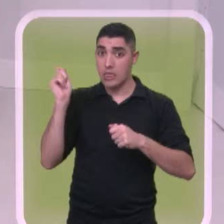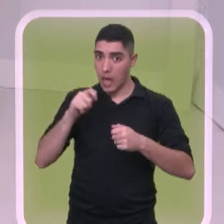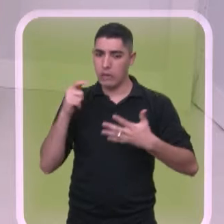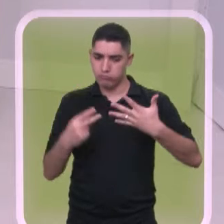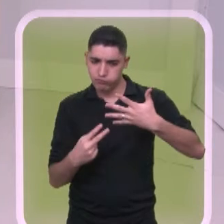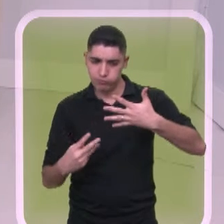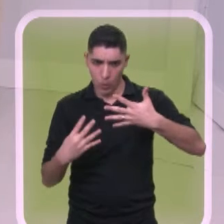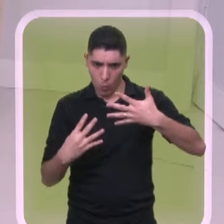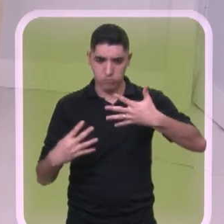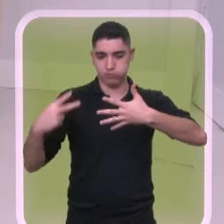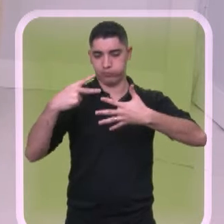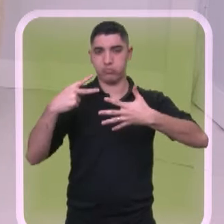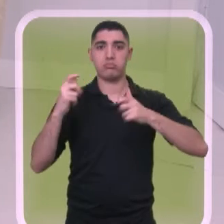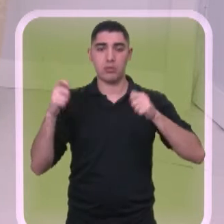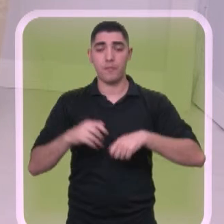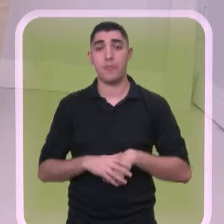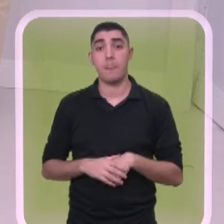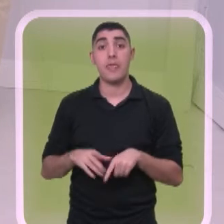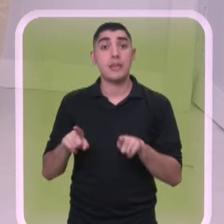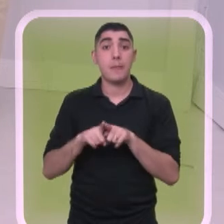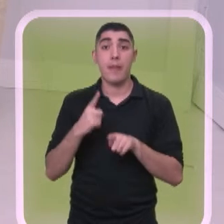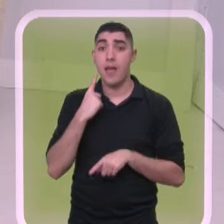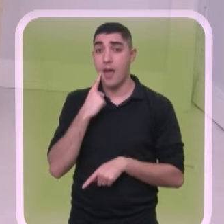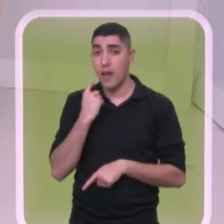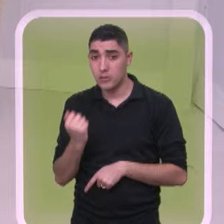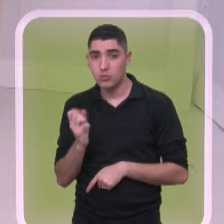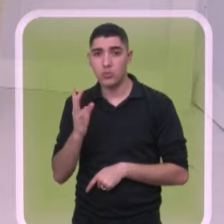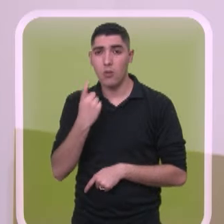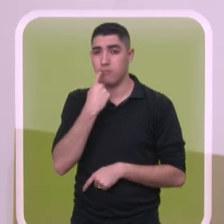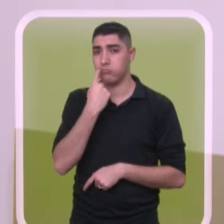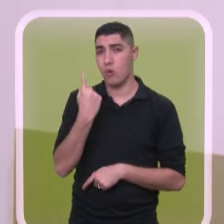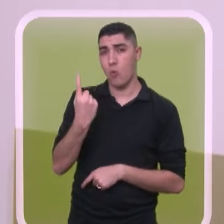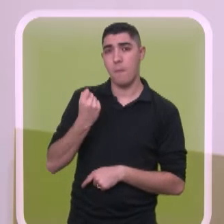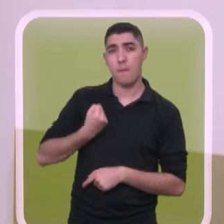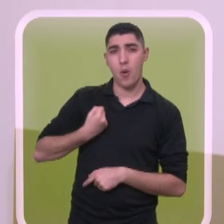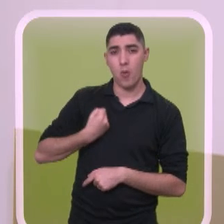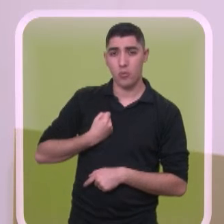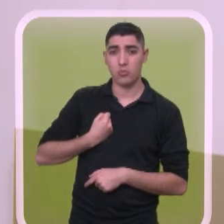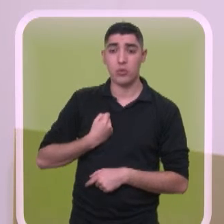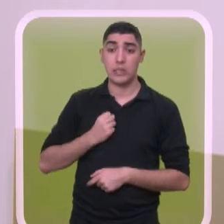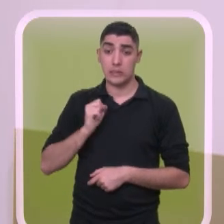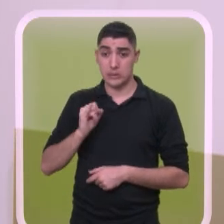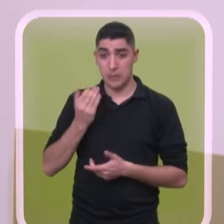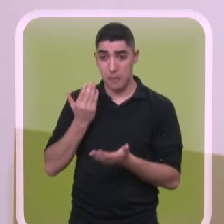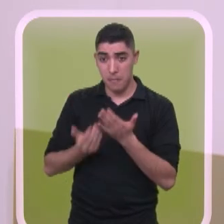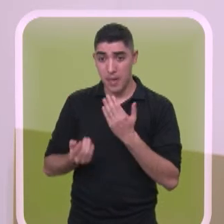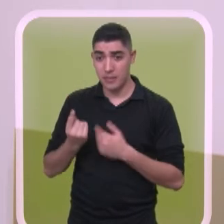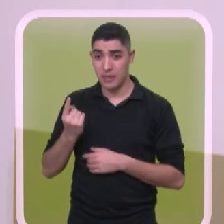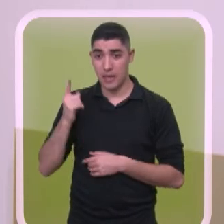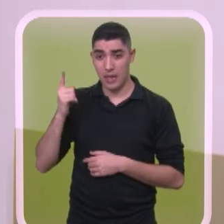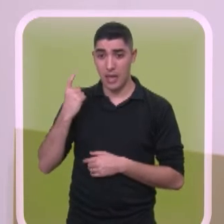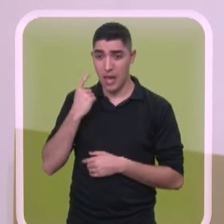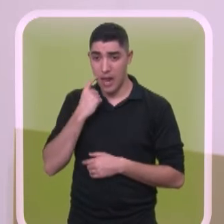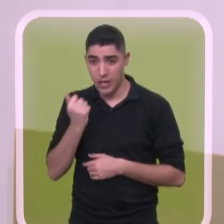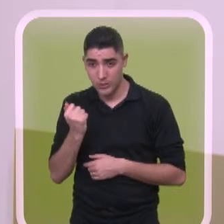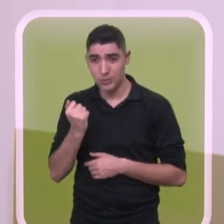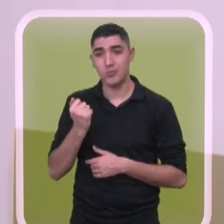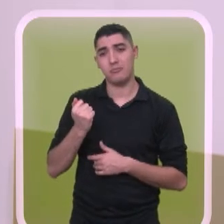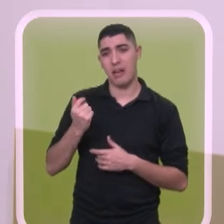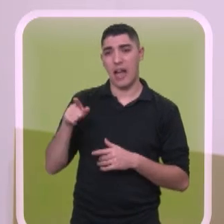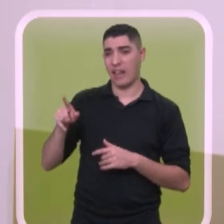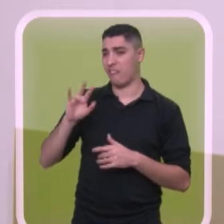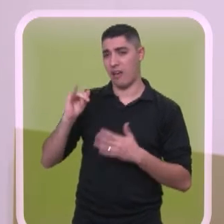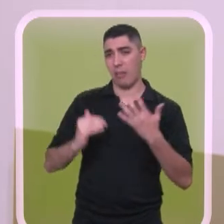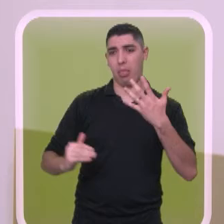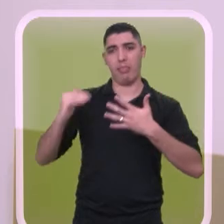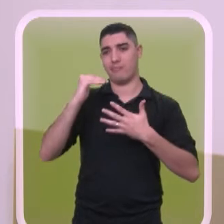o Araçatuba, que tem 1 ponto, né, deve ser aí o fiel da balança, né? Quem perder ponto por Araçatuba, acho que não vai muito longe no campeonato. Então, o